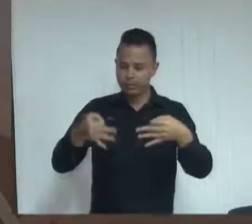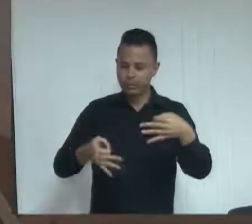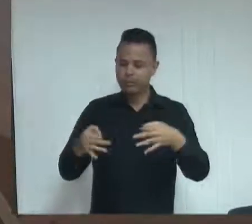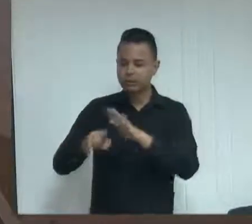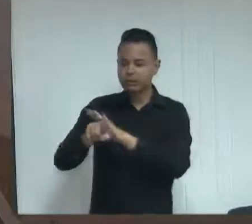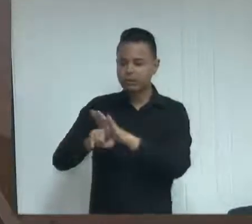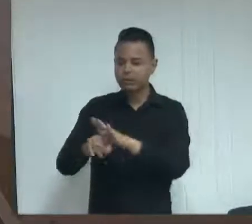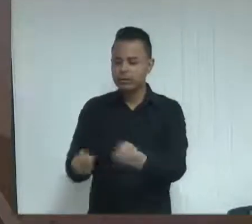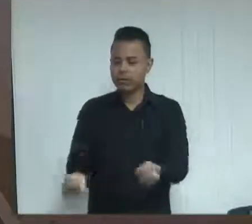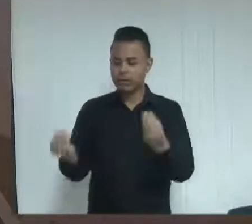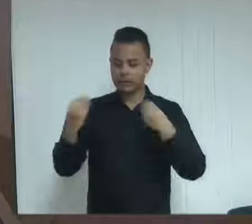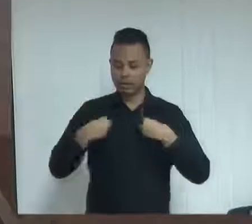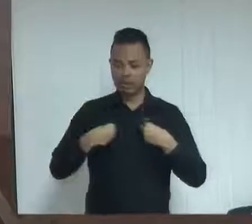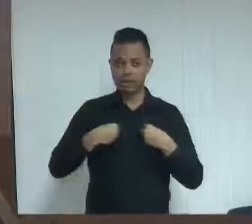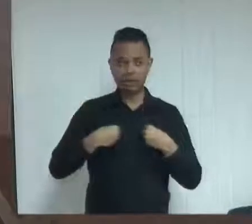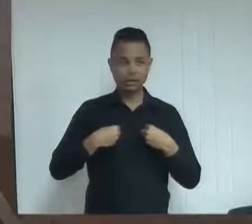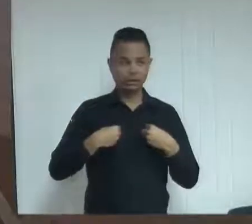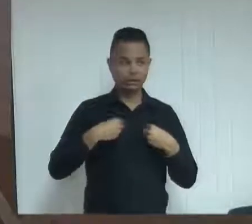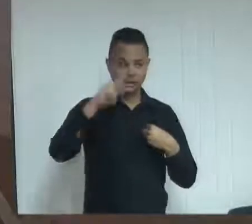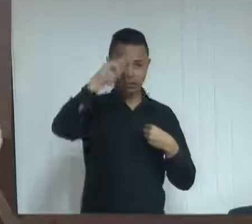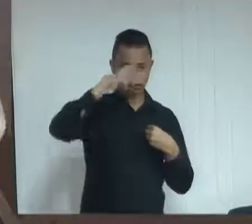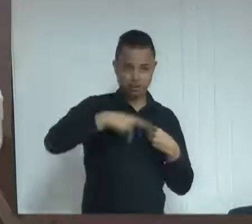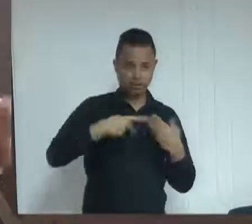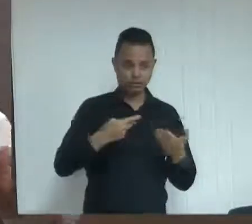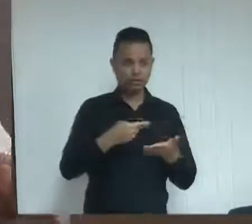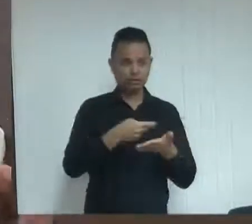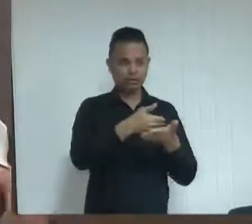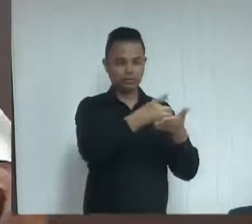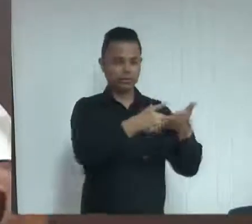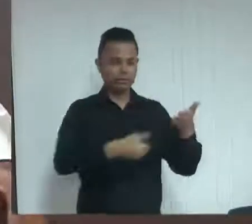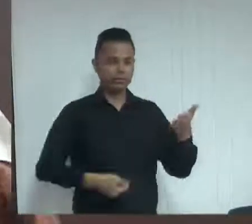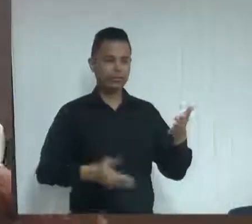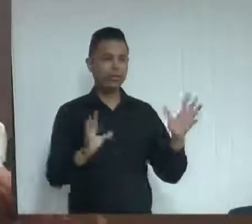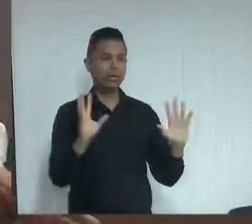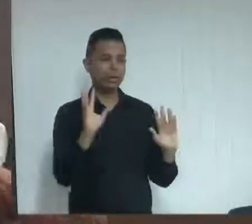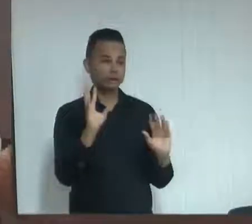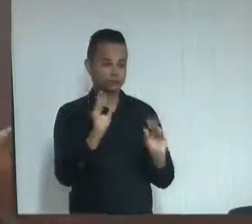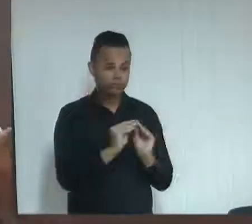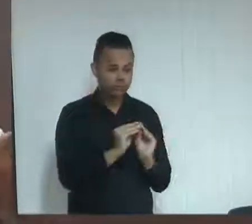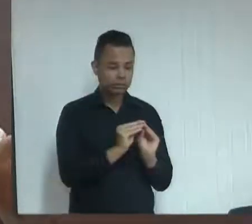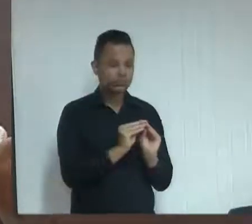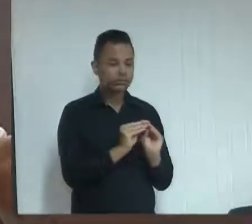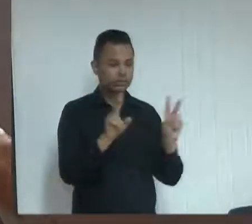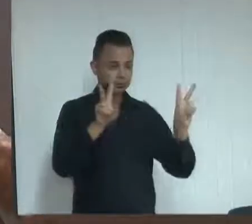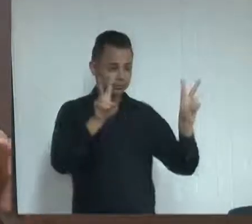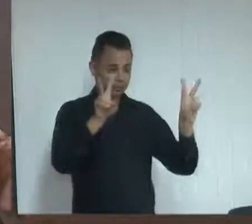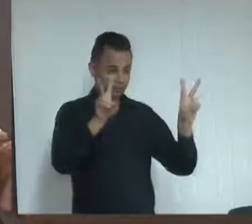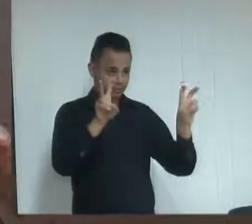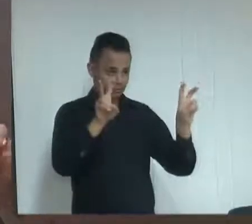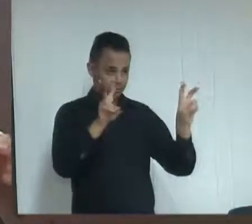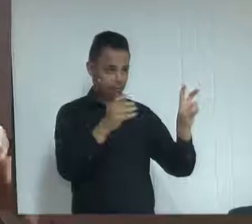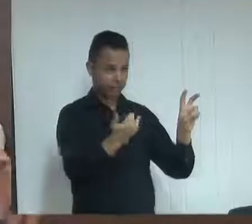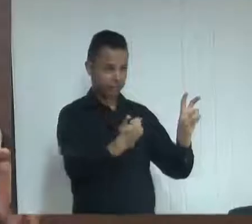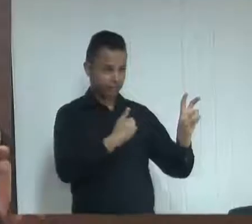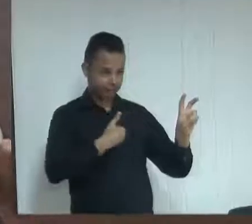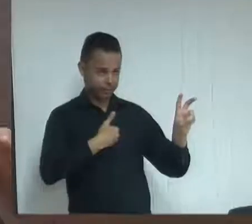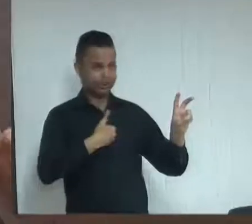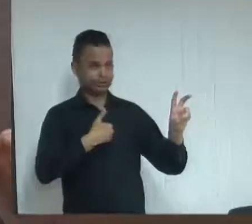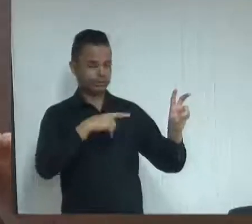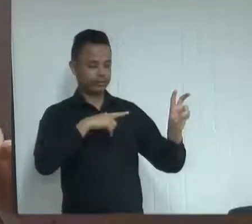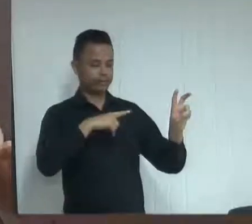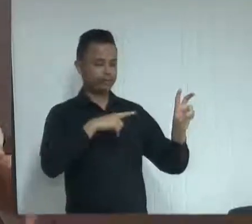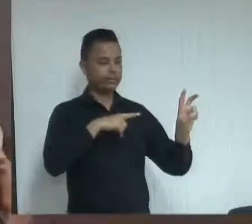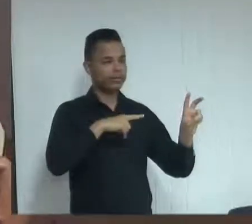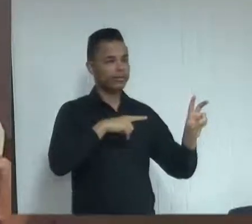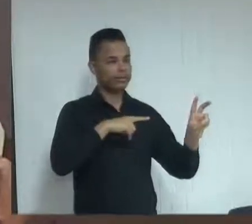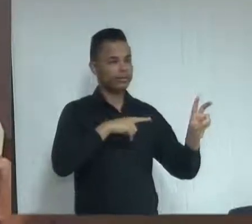baseado, e através do parecer 176 de 2017, só um resumo, ele, abre aspas, comentou o seguinte: de acordo